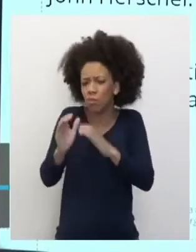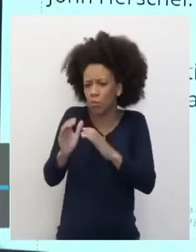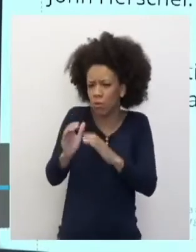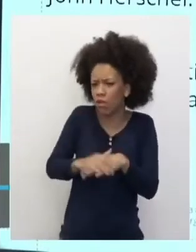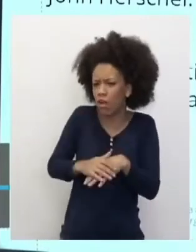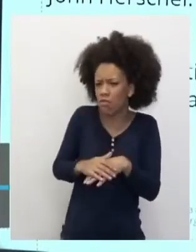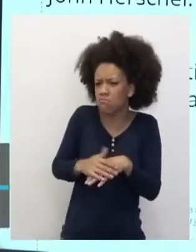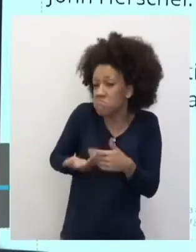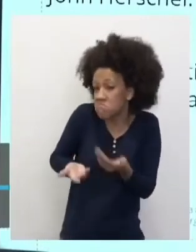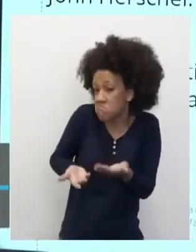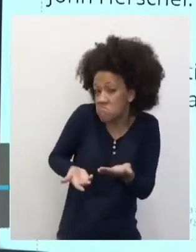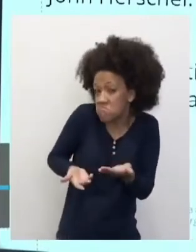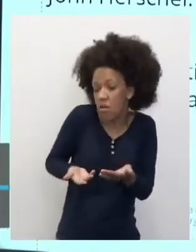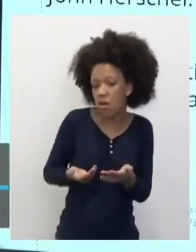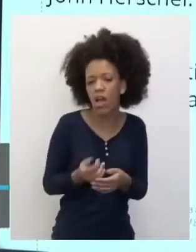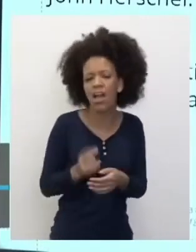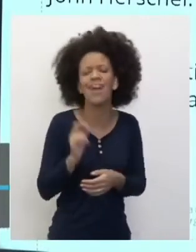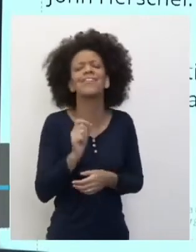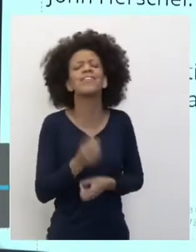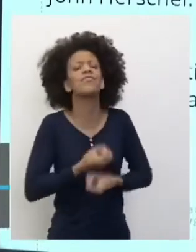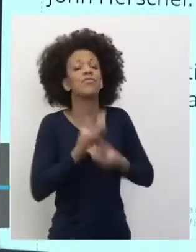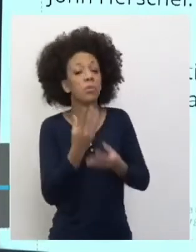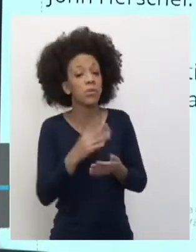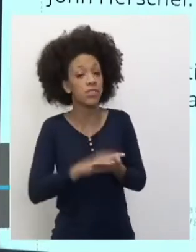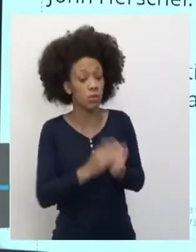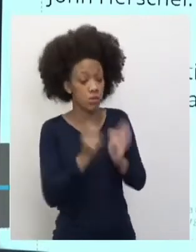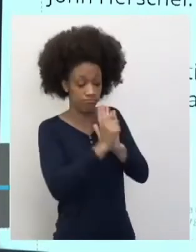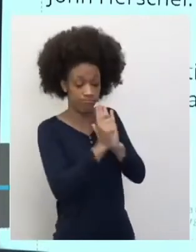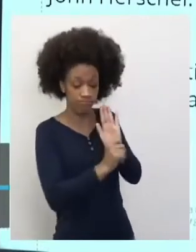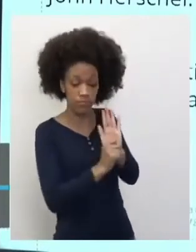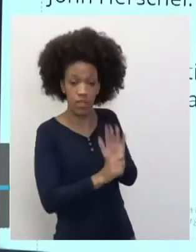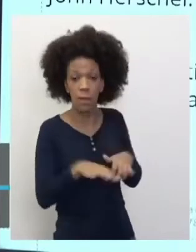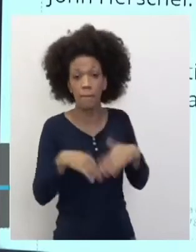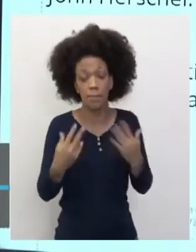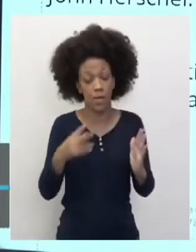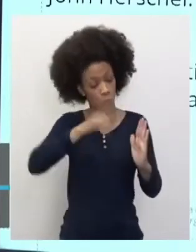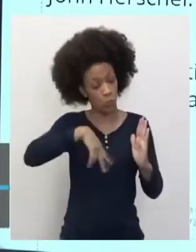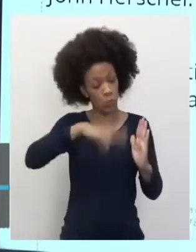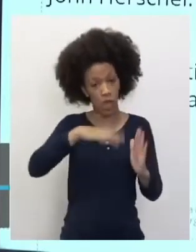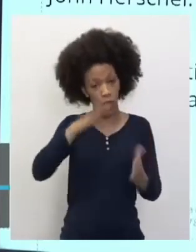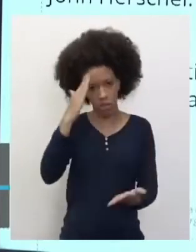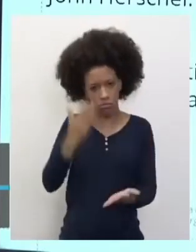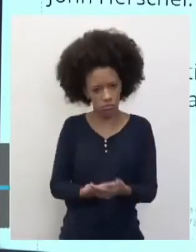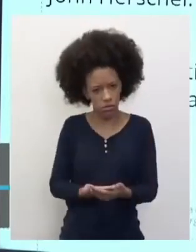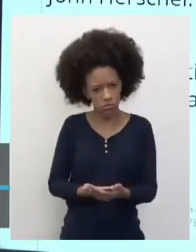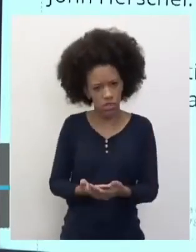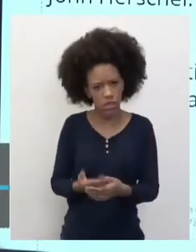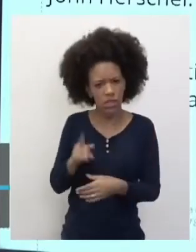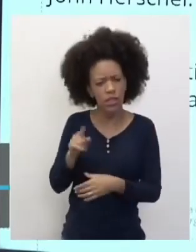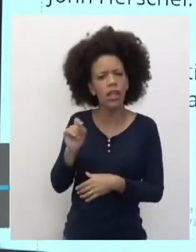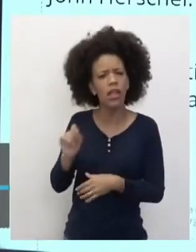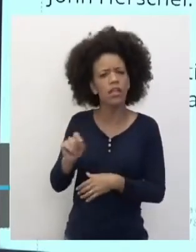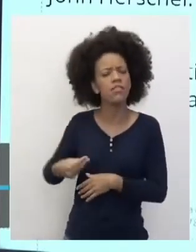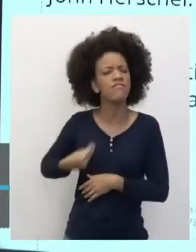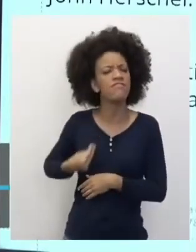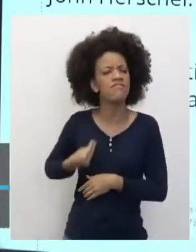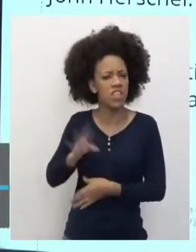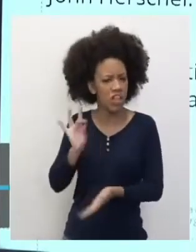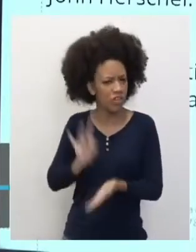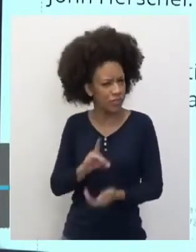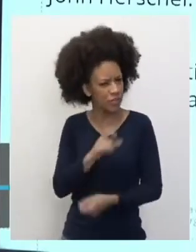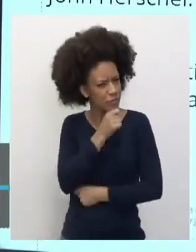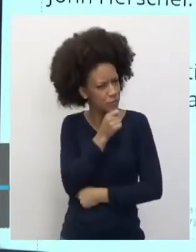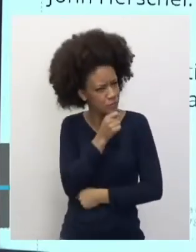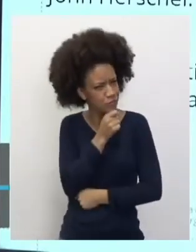informação? Que informação eles colocaram para que o leitor acreditasse que essa questão da vida na Lua era verdadeira,